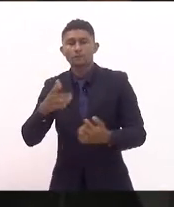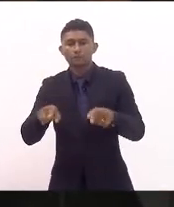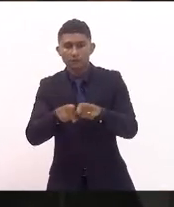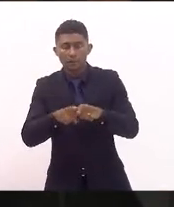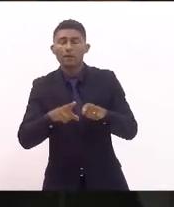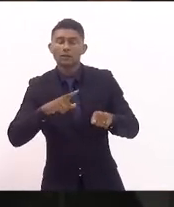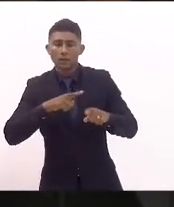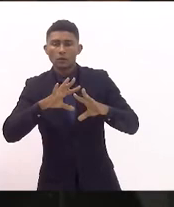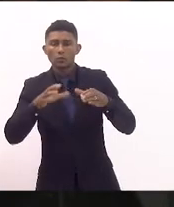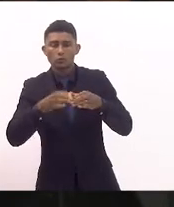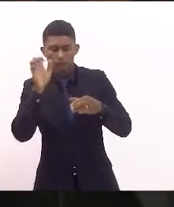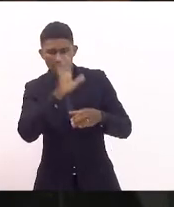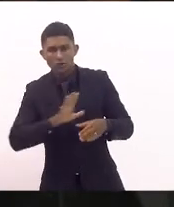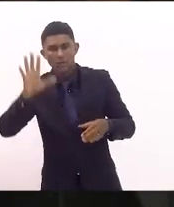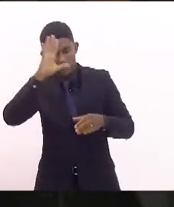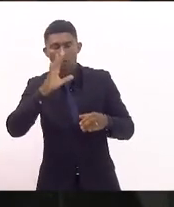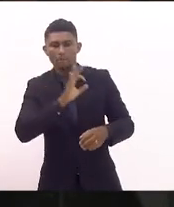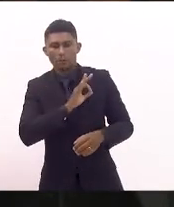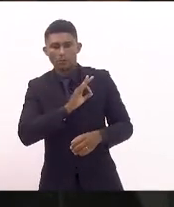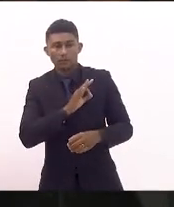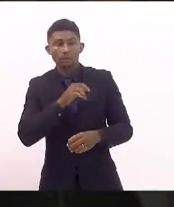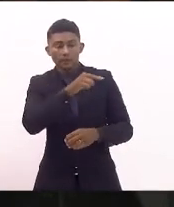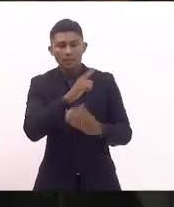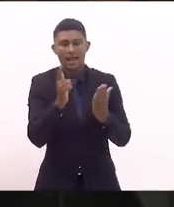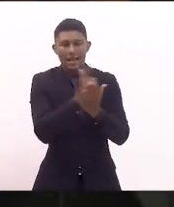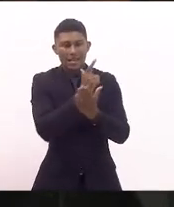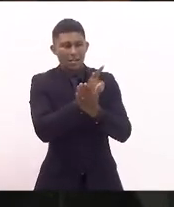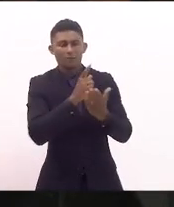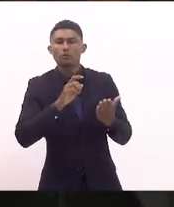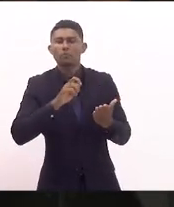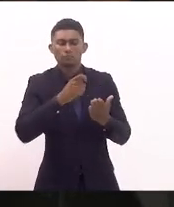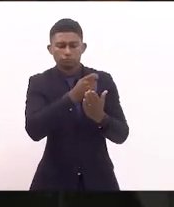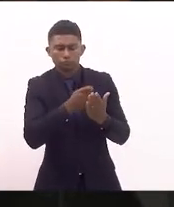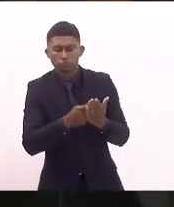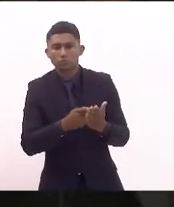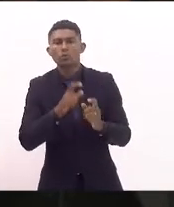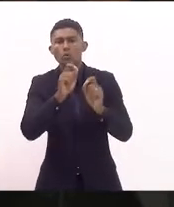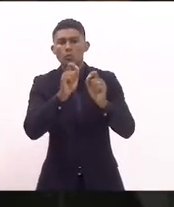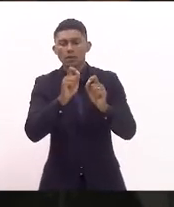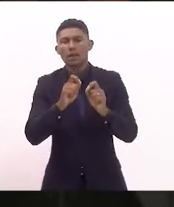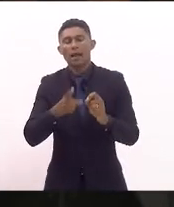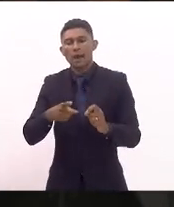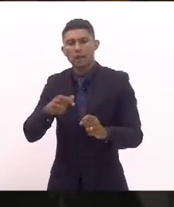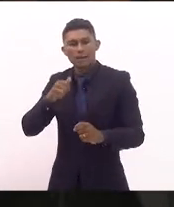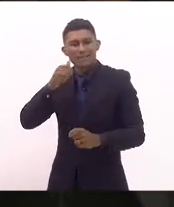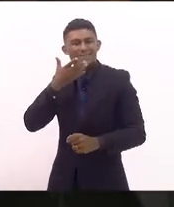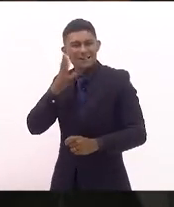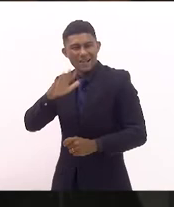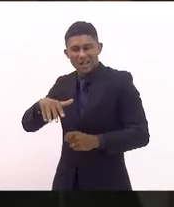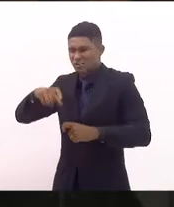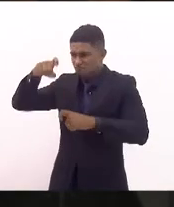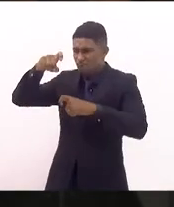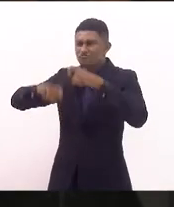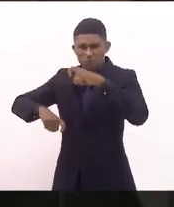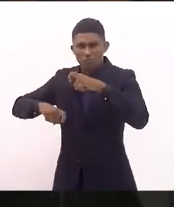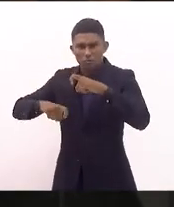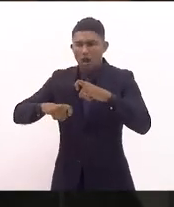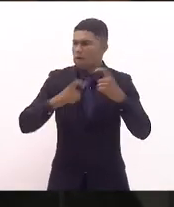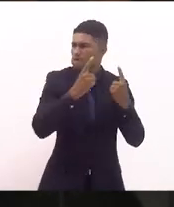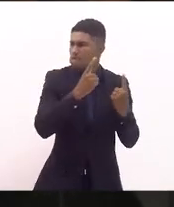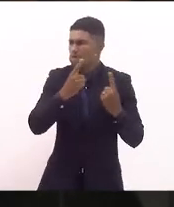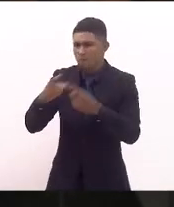Polícia. É coautora dos livros Pedofilia, Repressão aos Crimes de Violência Sexual contra Crianças e